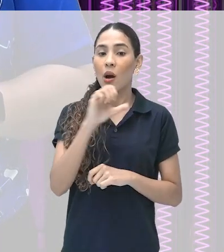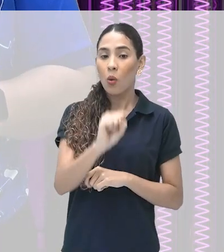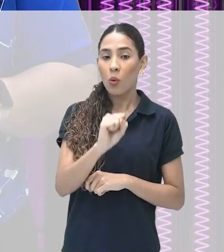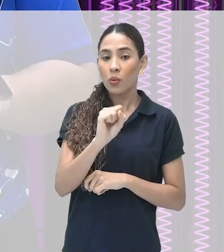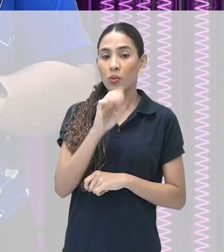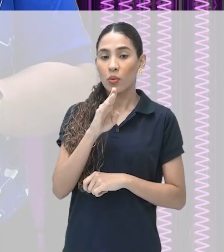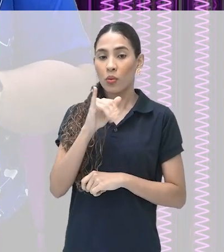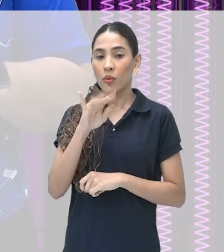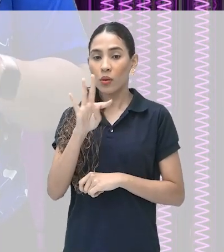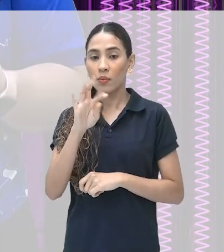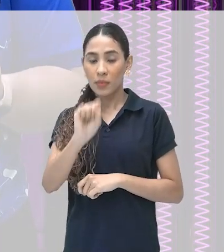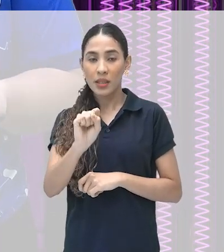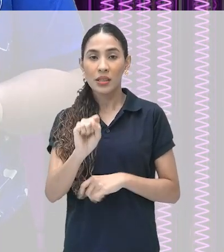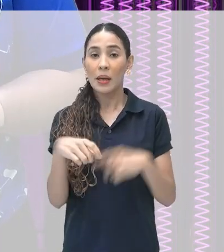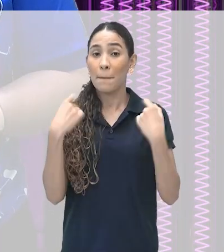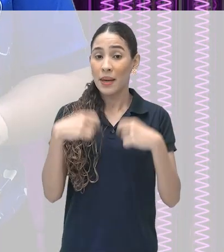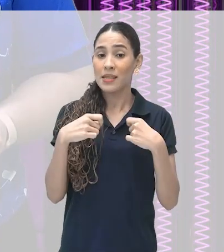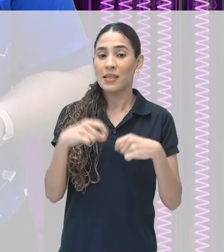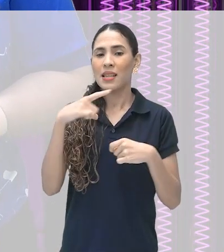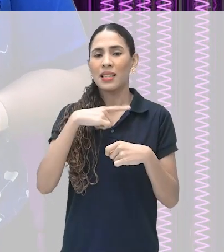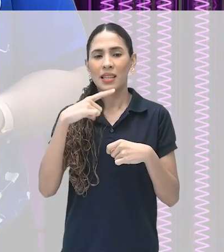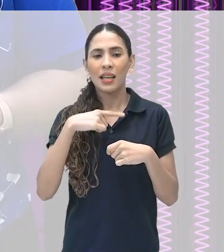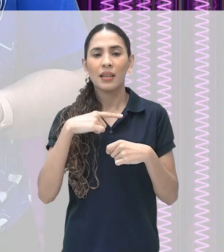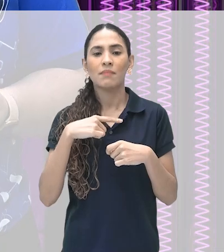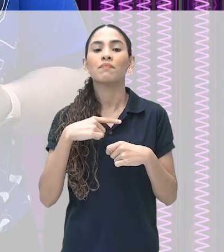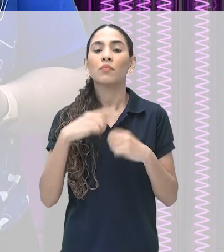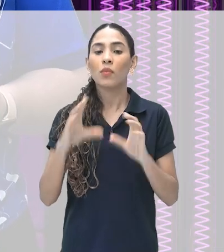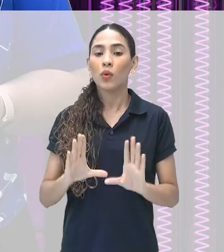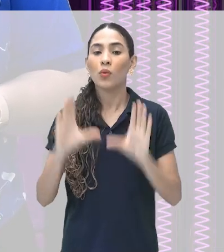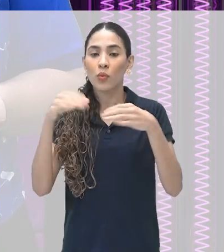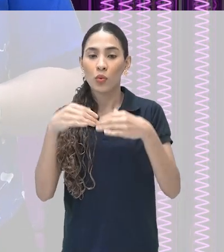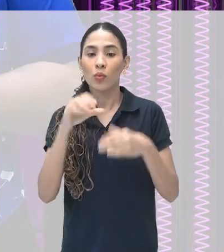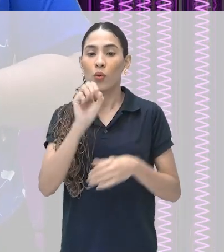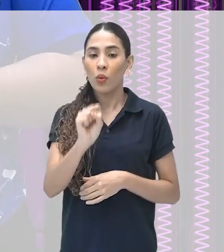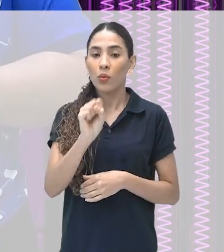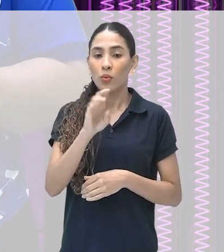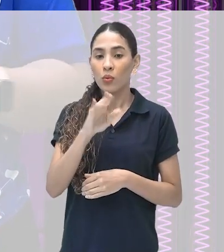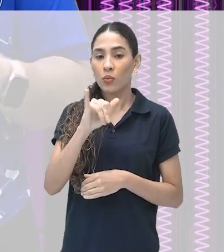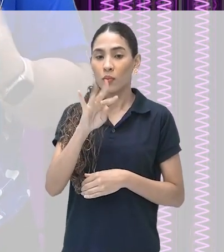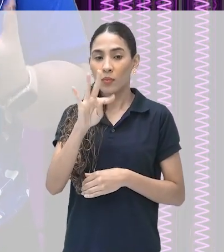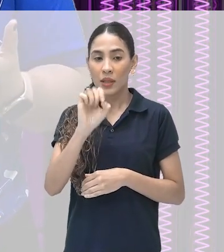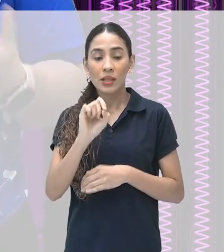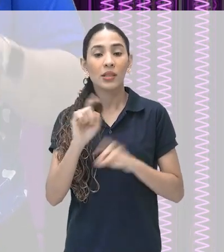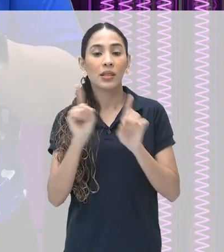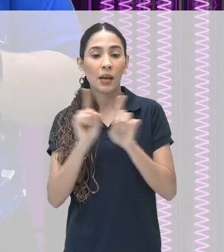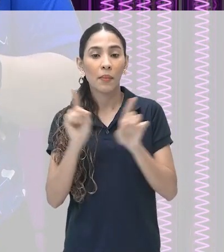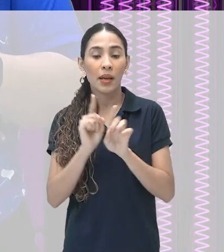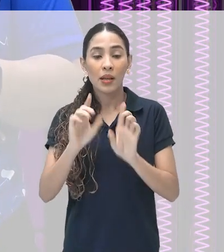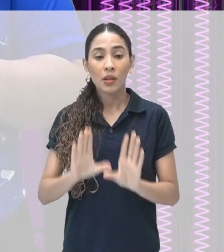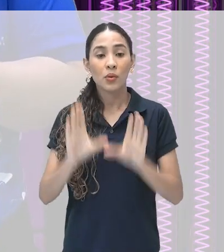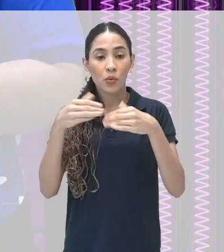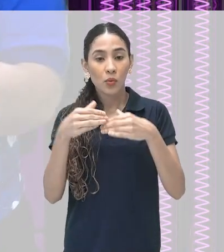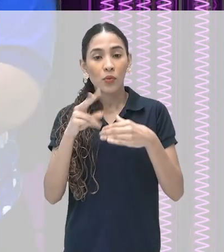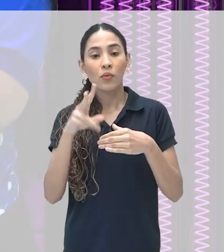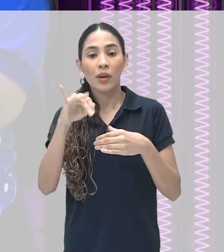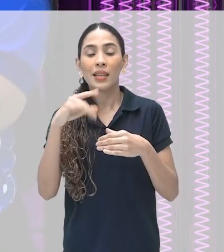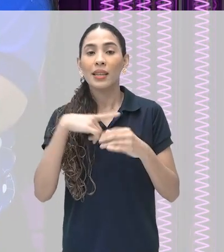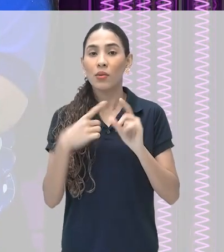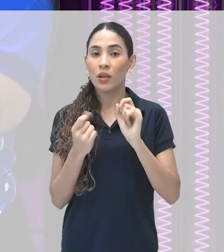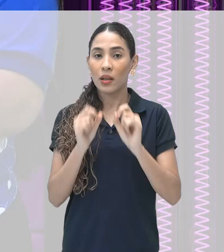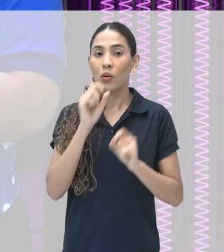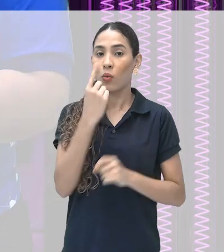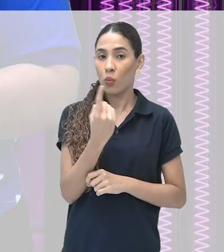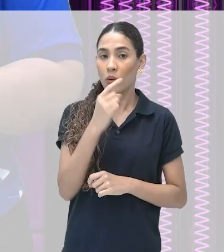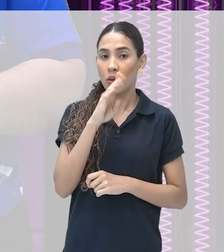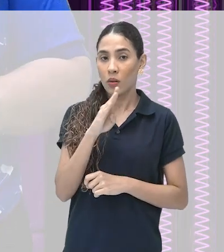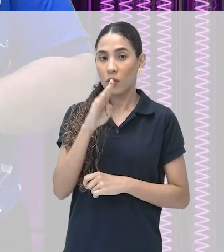bits, É necessário que se tenha, no mínimo, um agrupamento de 8 bits. E os 8 bits agrupados, eles vão formar um